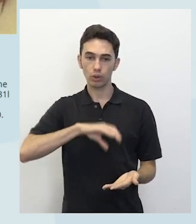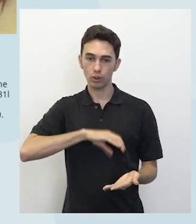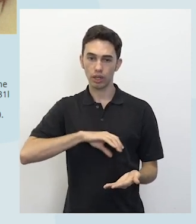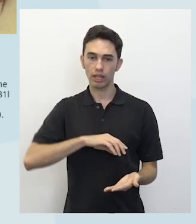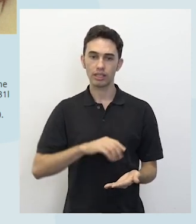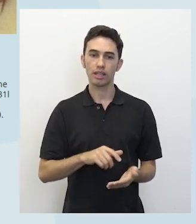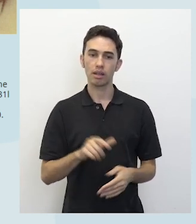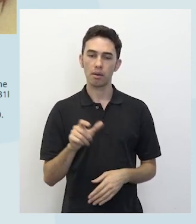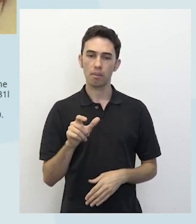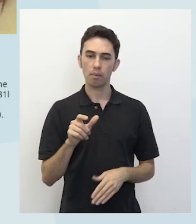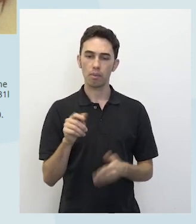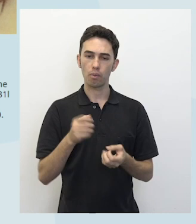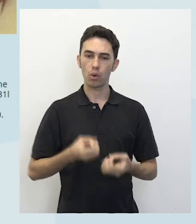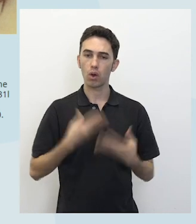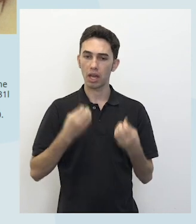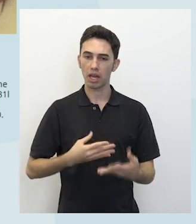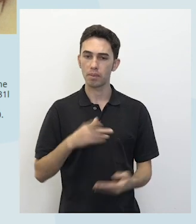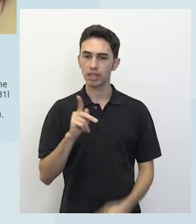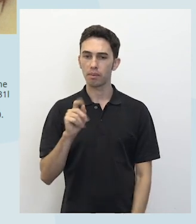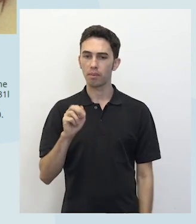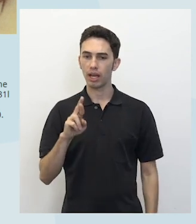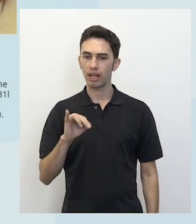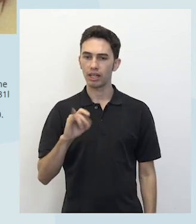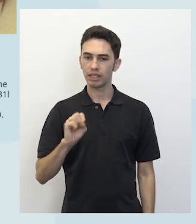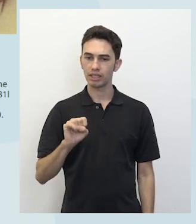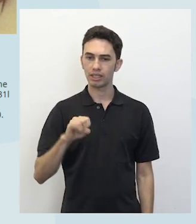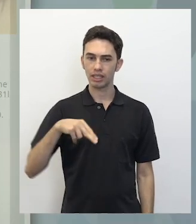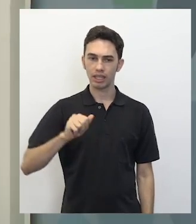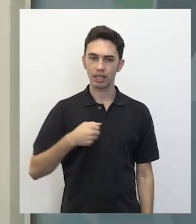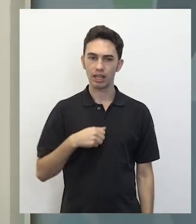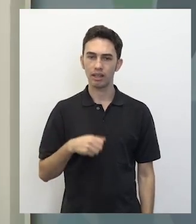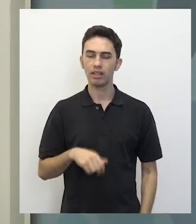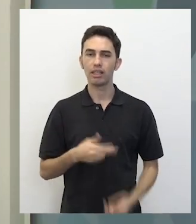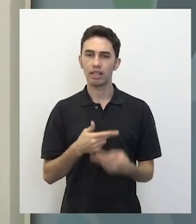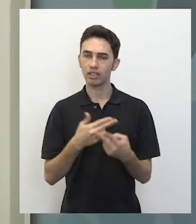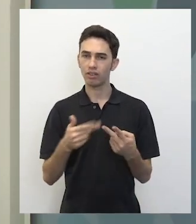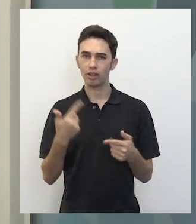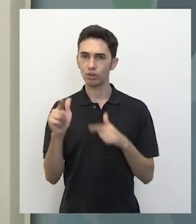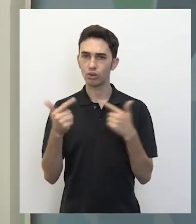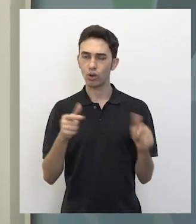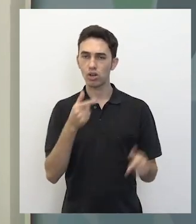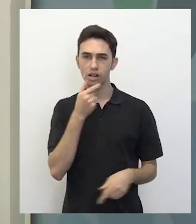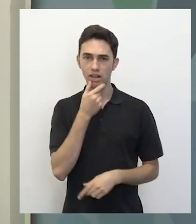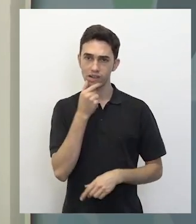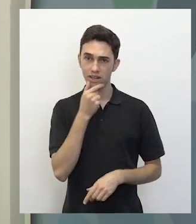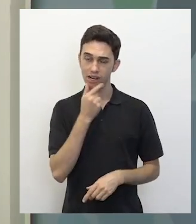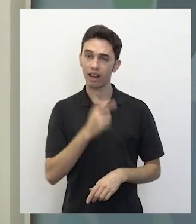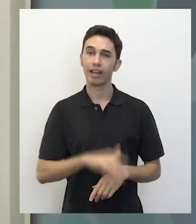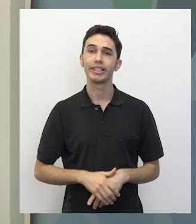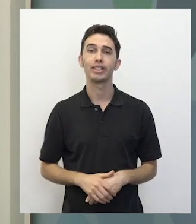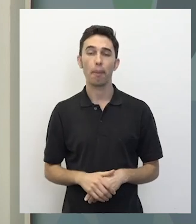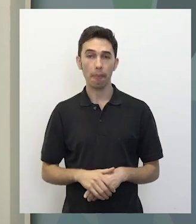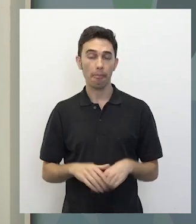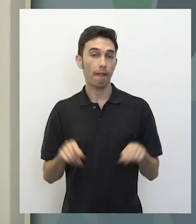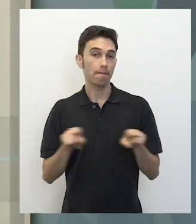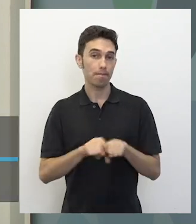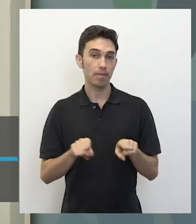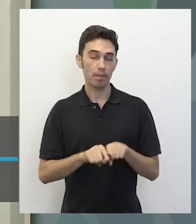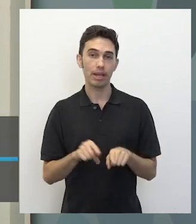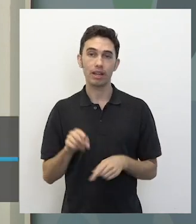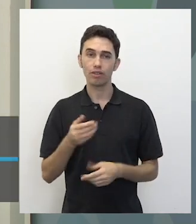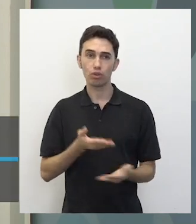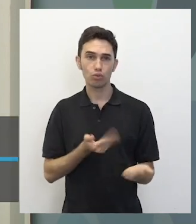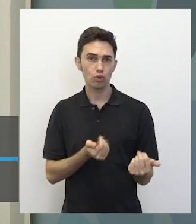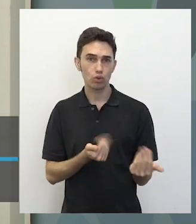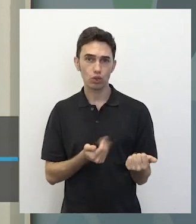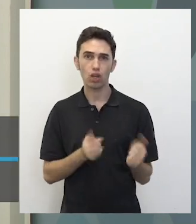quinto ato de Otelo, de William Shakespeare. De William Shakespeare, né? Então, ele foi uma pessoa que muito nova, ele